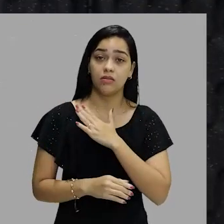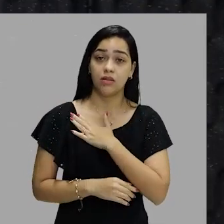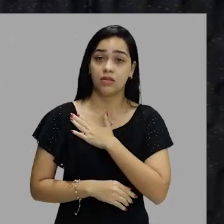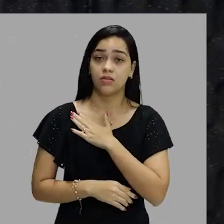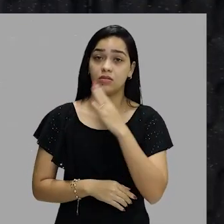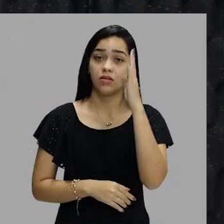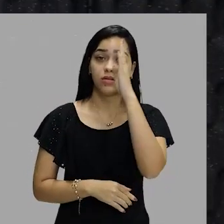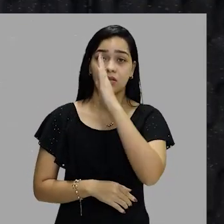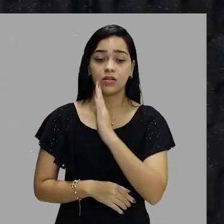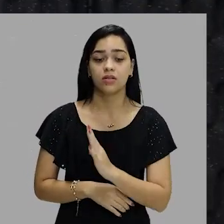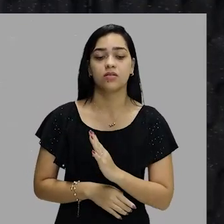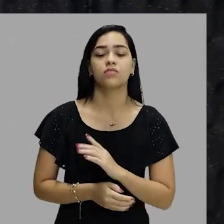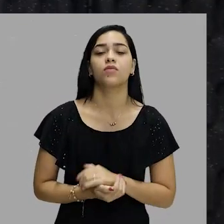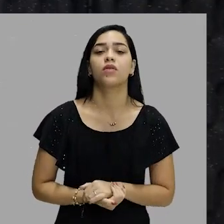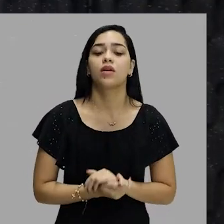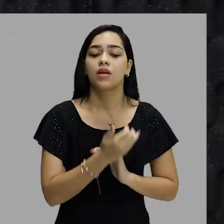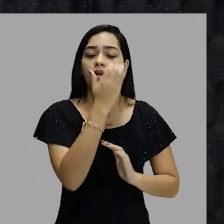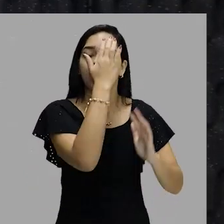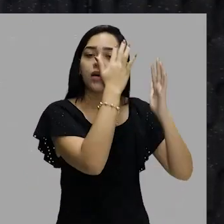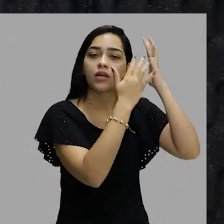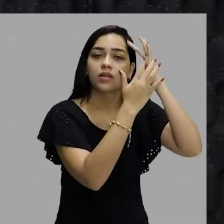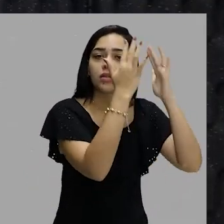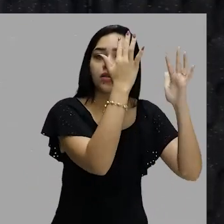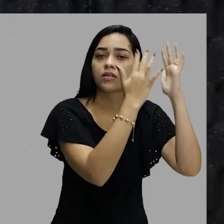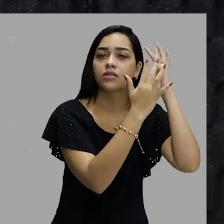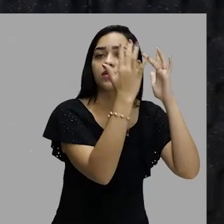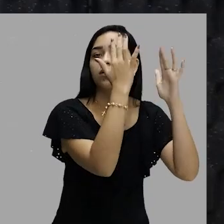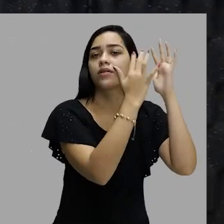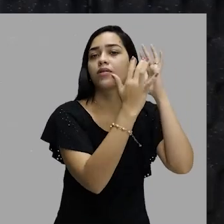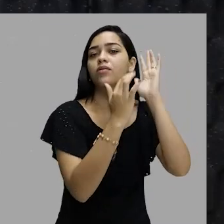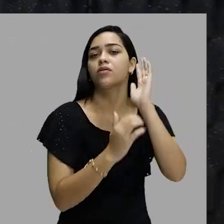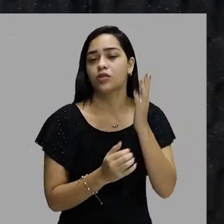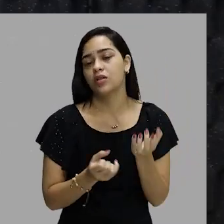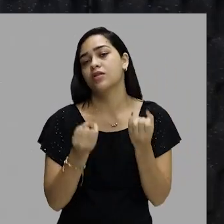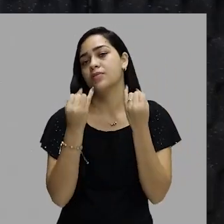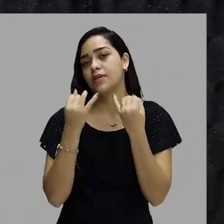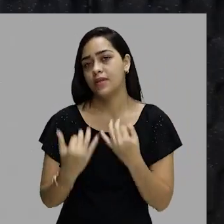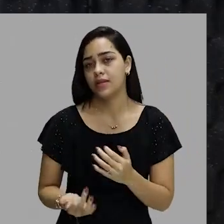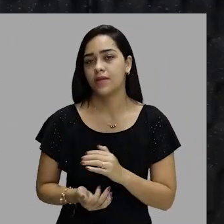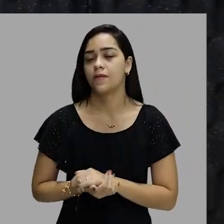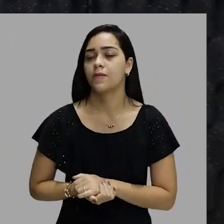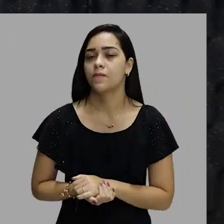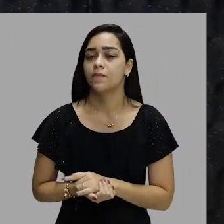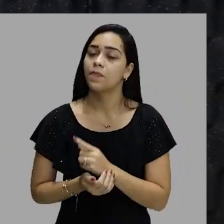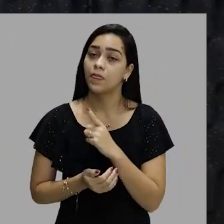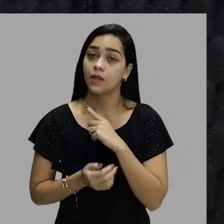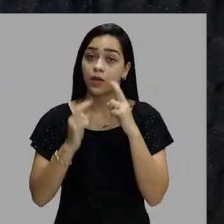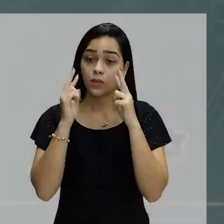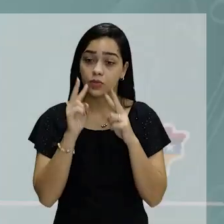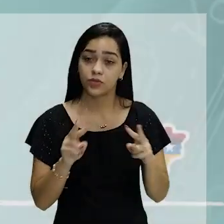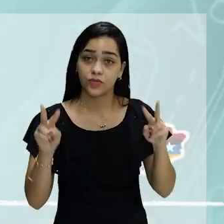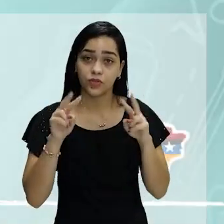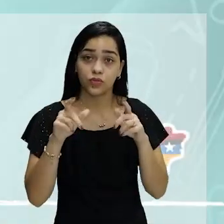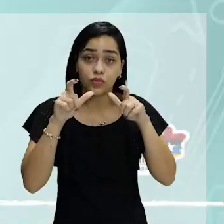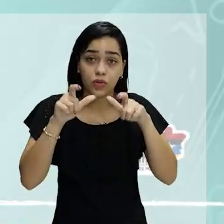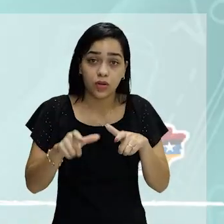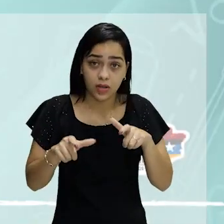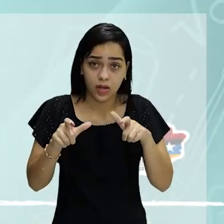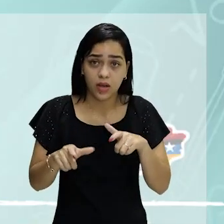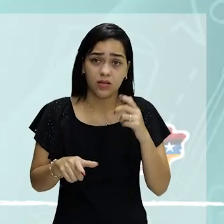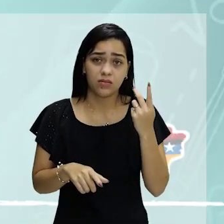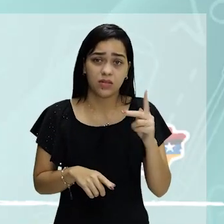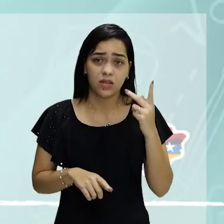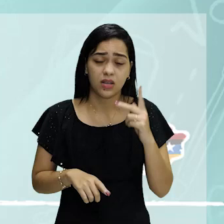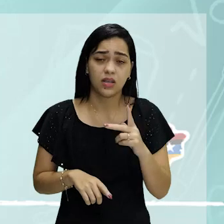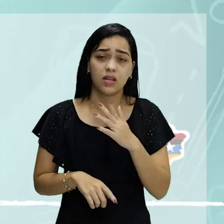O nacionalismo, a idealização, que eu já falei, e o subjetivismo. Então, ele tem um ponto de vista a respeito da terra dele,